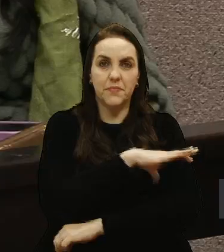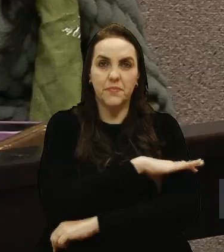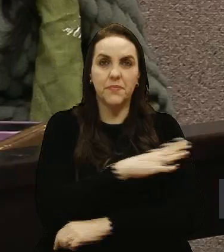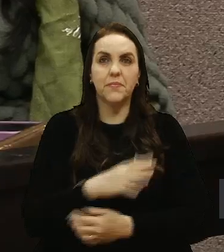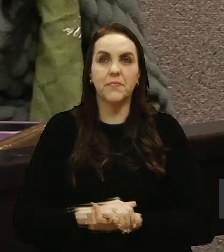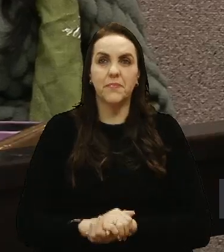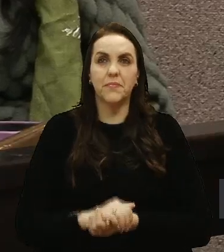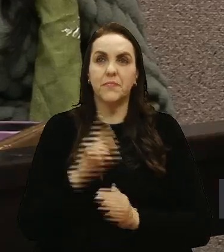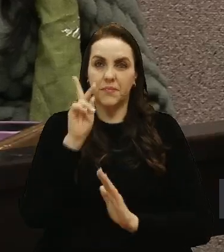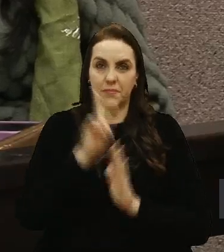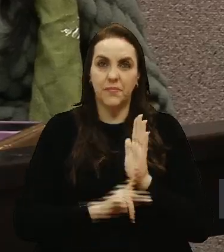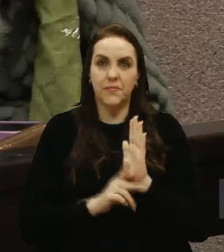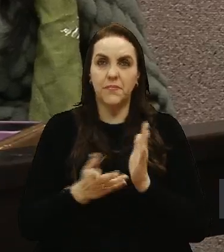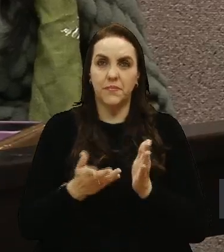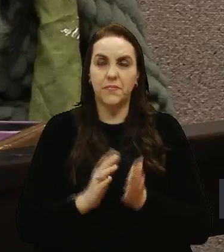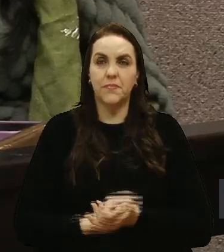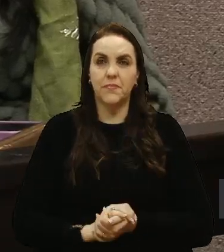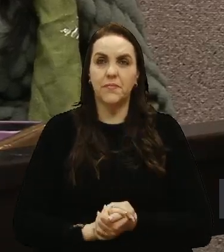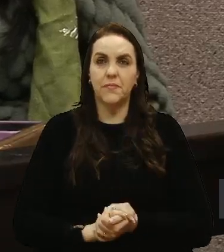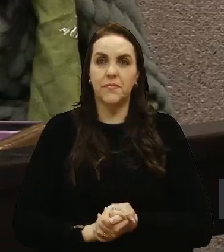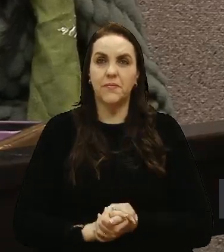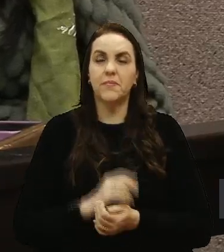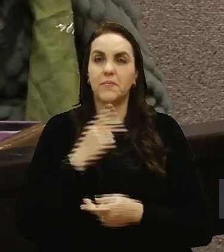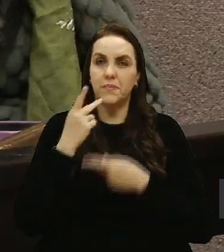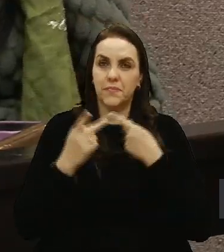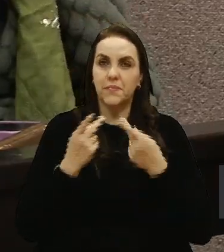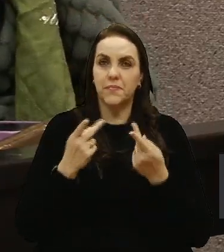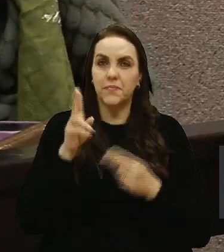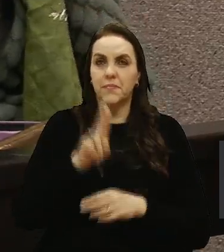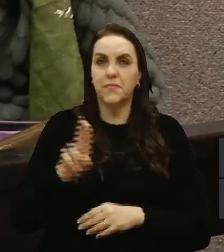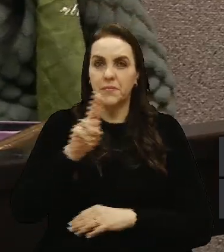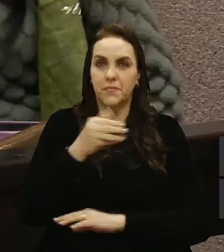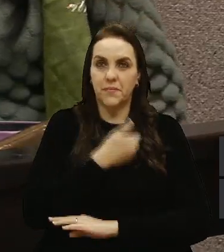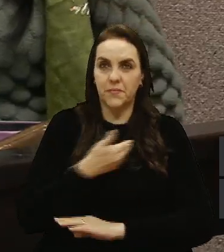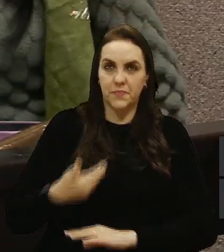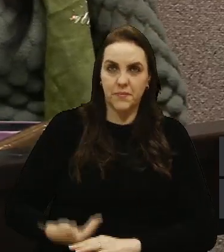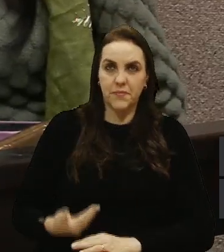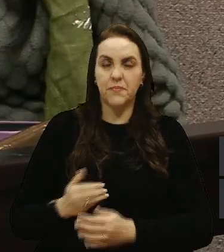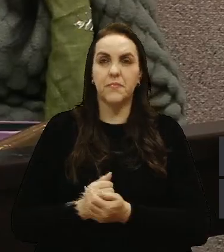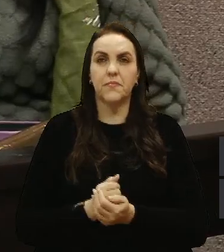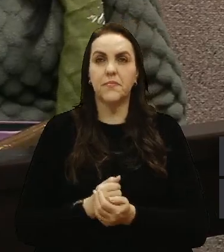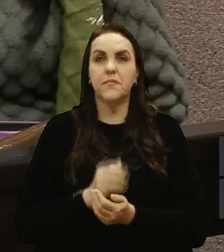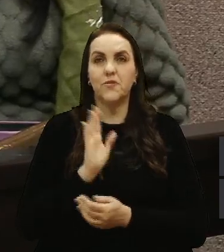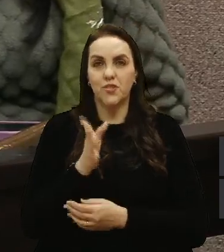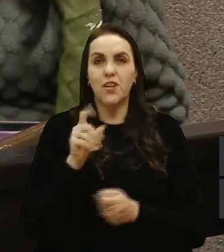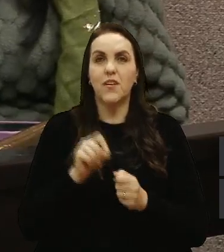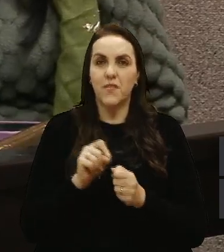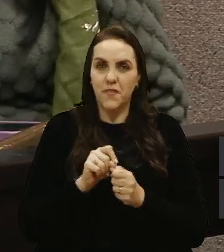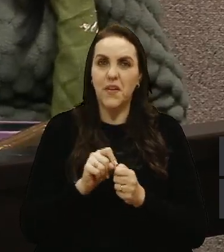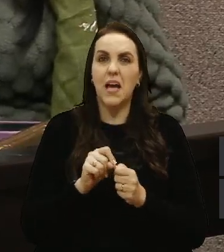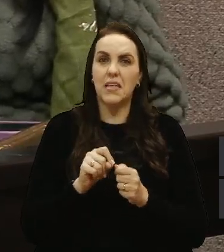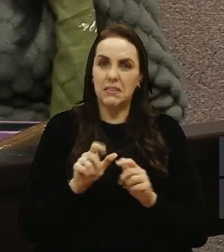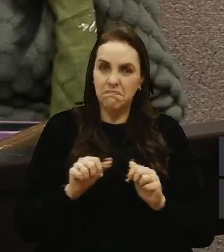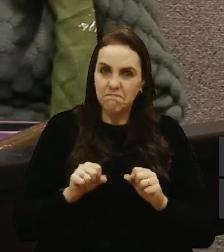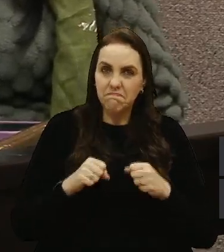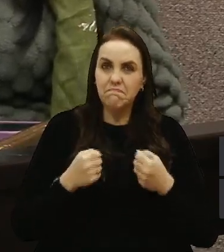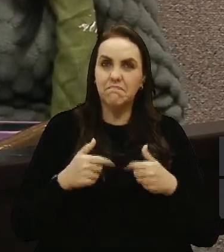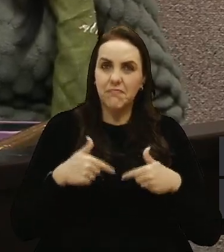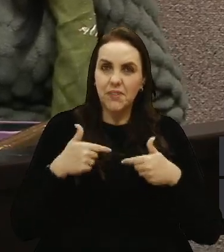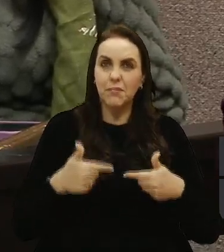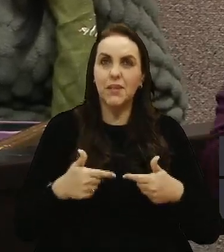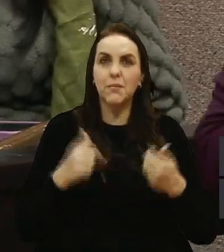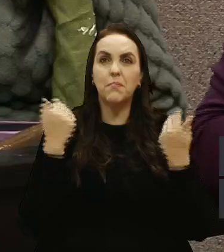por esse projeto, que fala da utilidade pública, dizer que vocês já fazem, muito, parabenizar